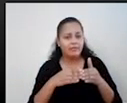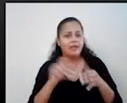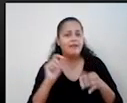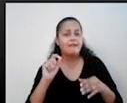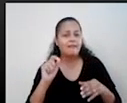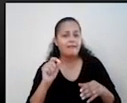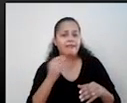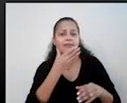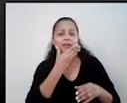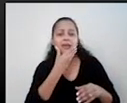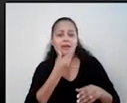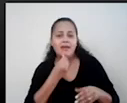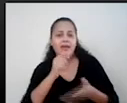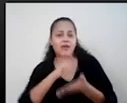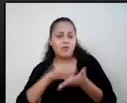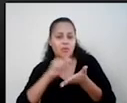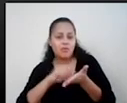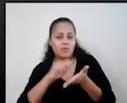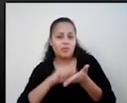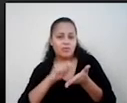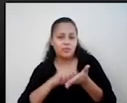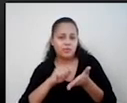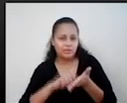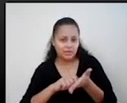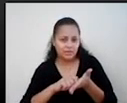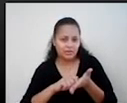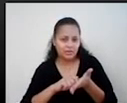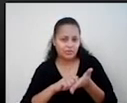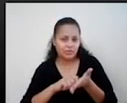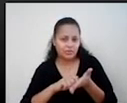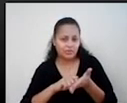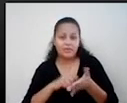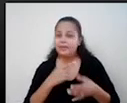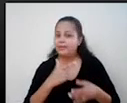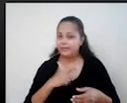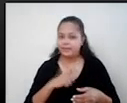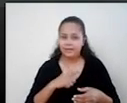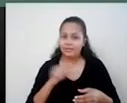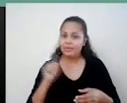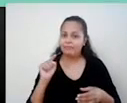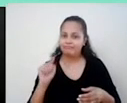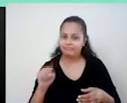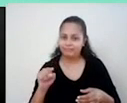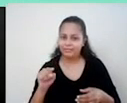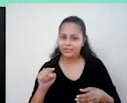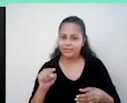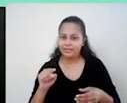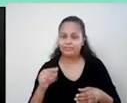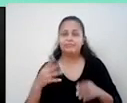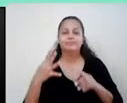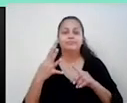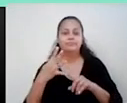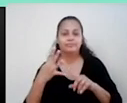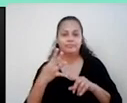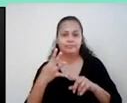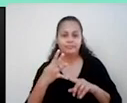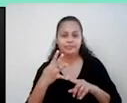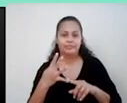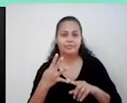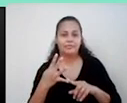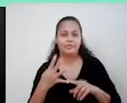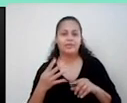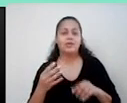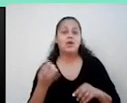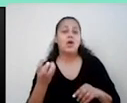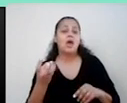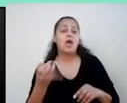escritor. Esse é aquele tipo que nós já vimos que não aparece marcado pela pontuação. O enumerativo, ele